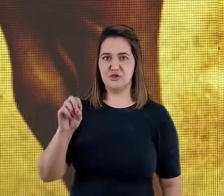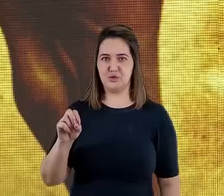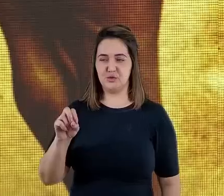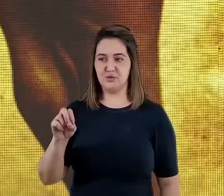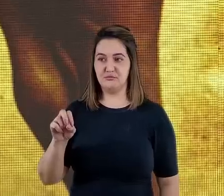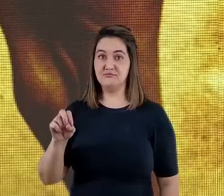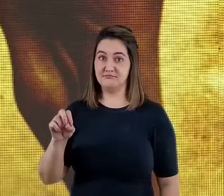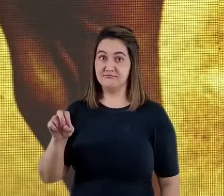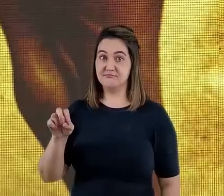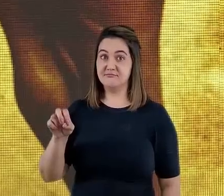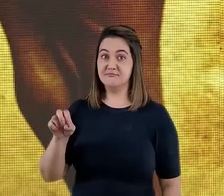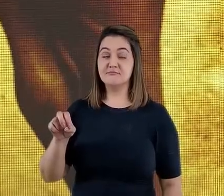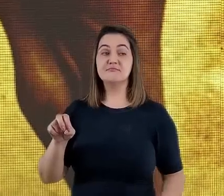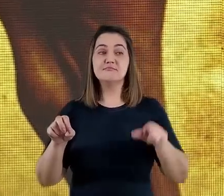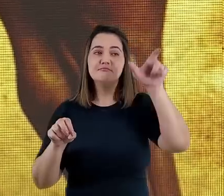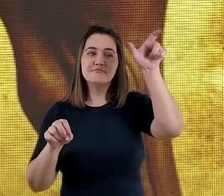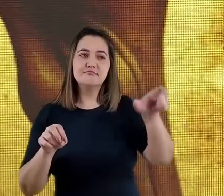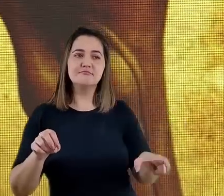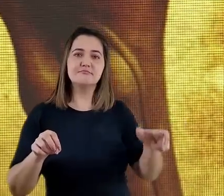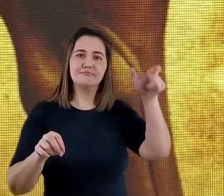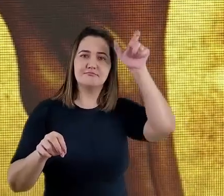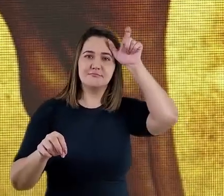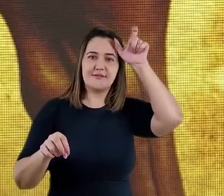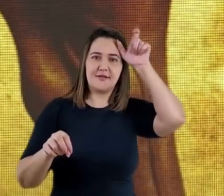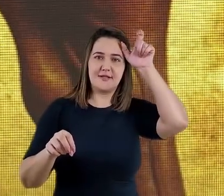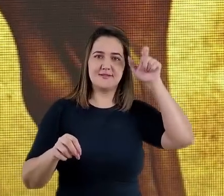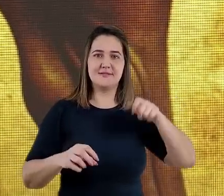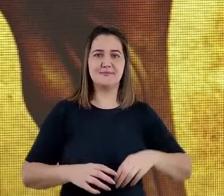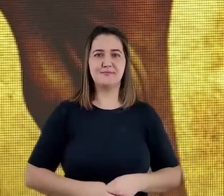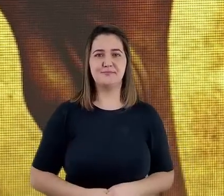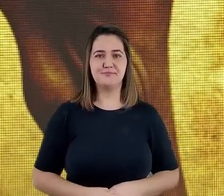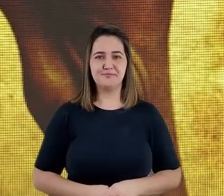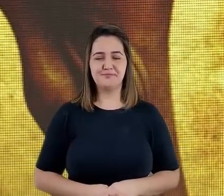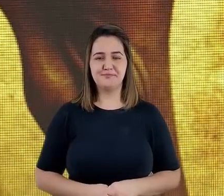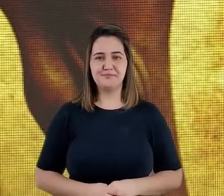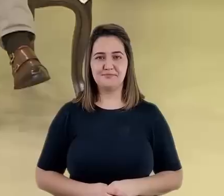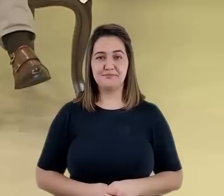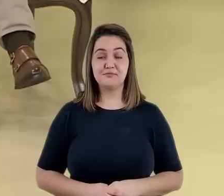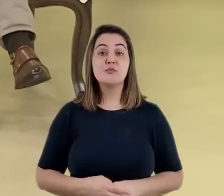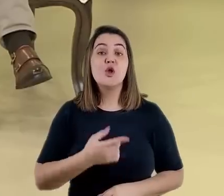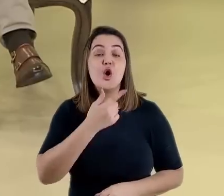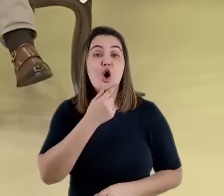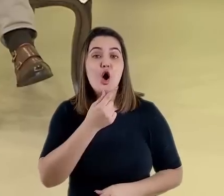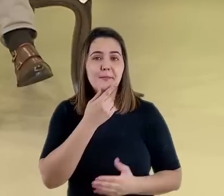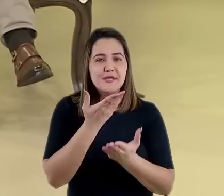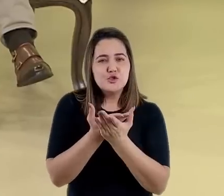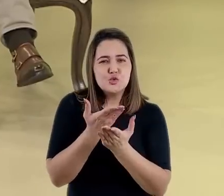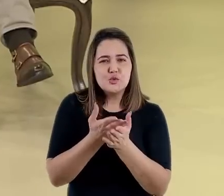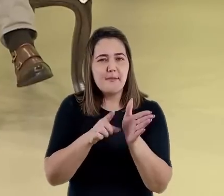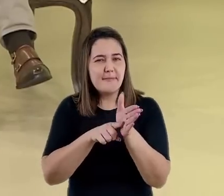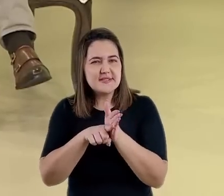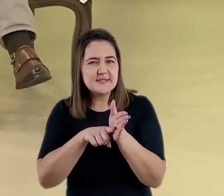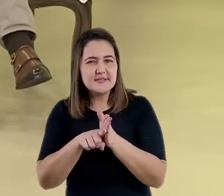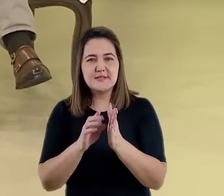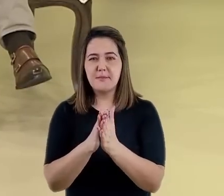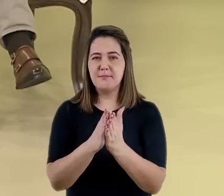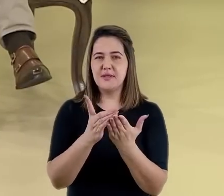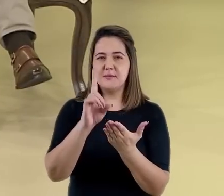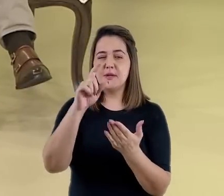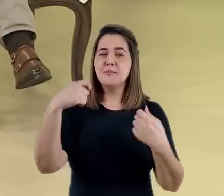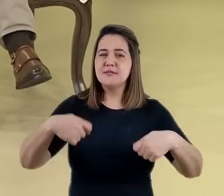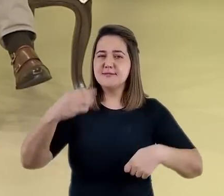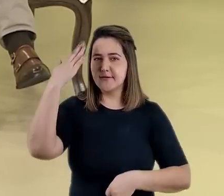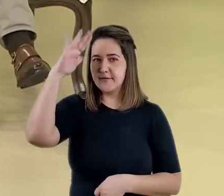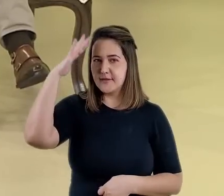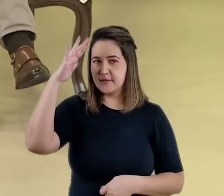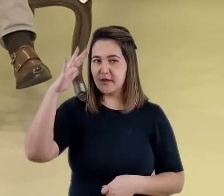profecia misturando literariamente dois personagens? O estudioso da Bíblia precisa entender que todos